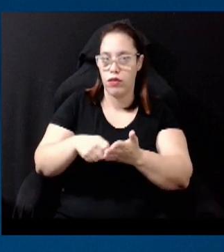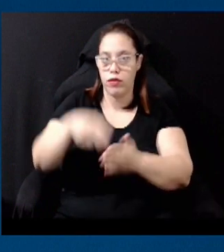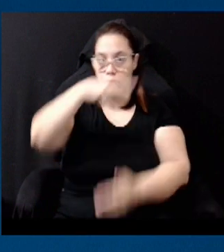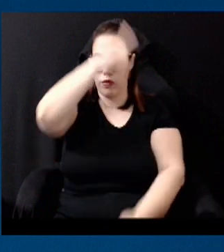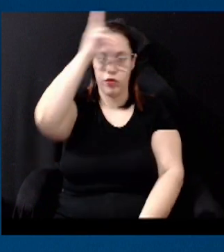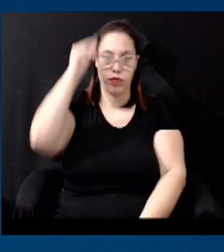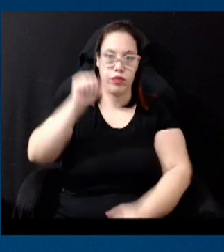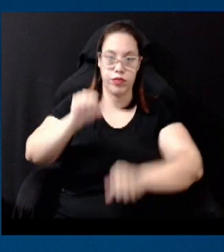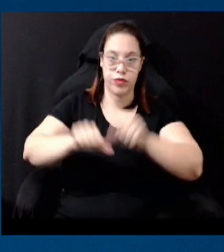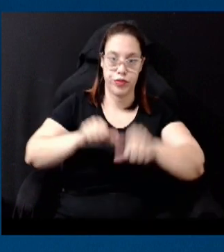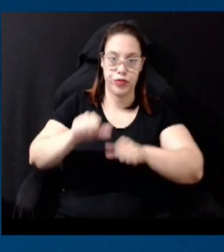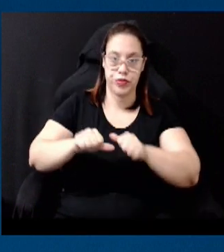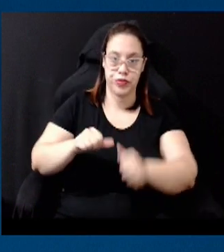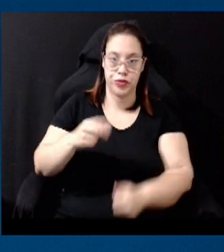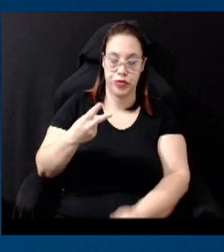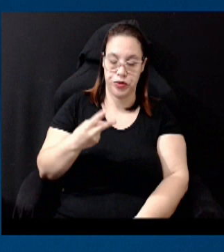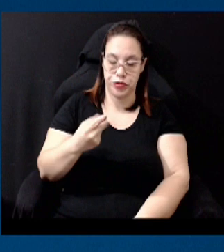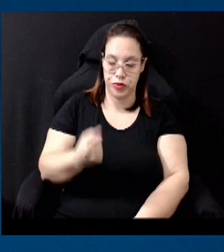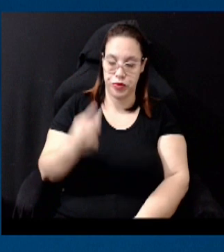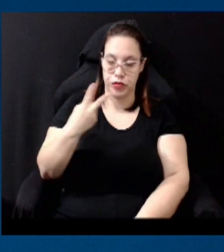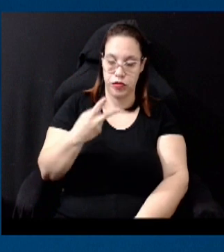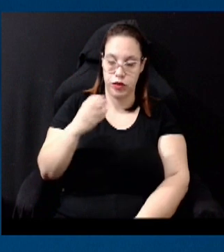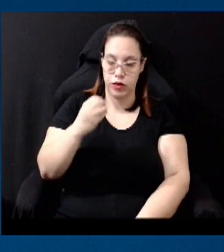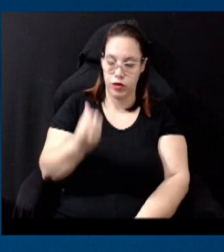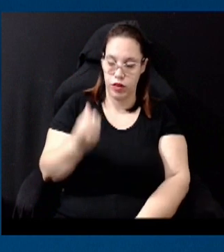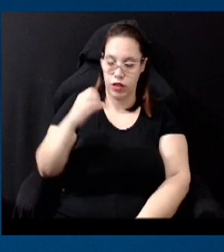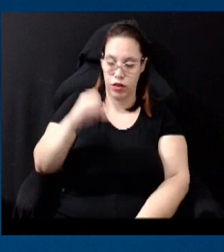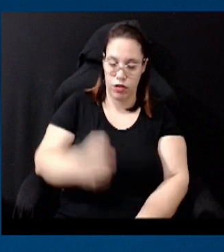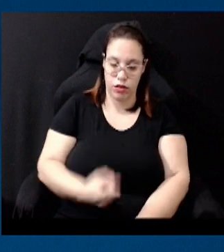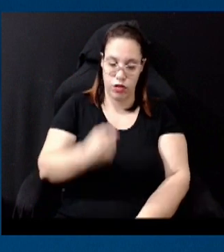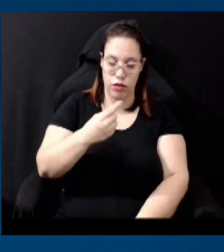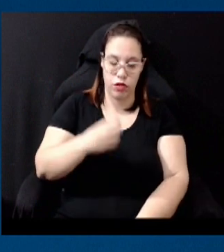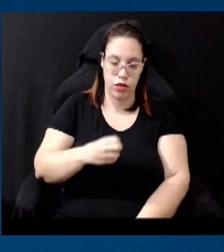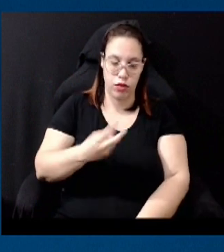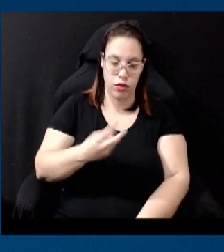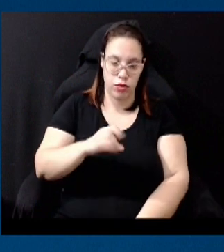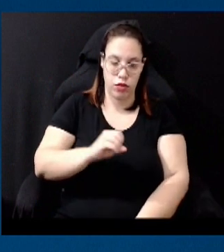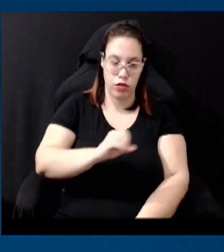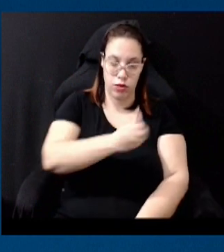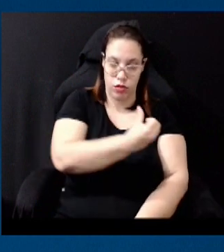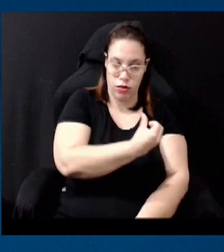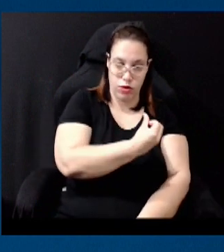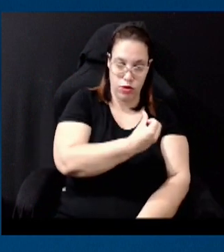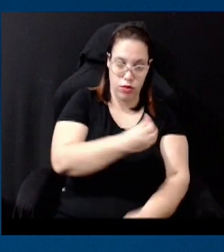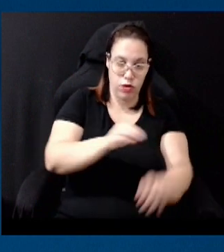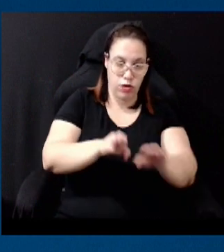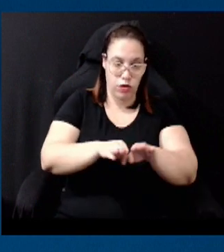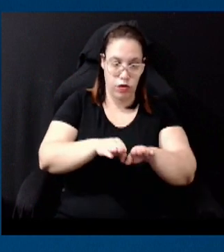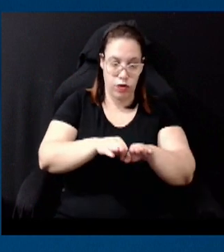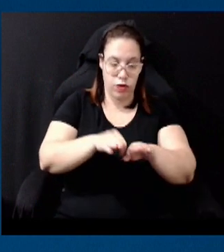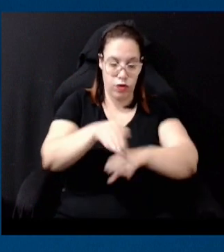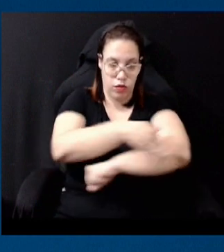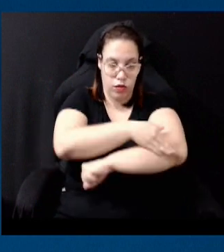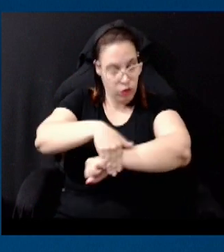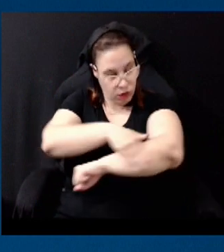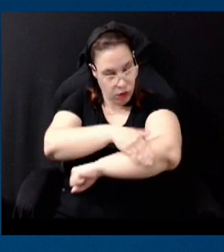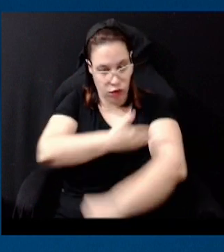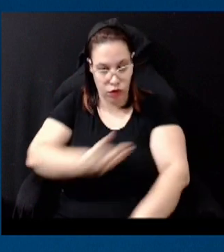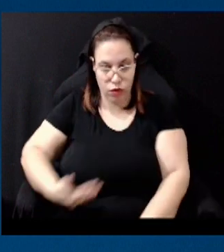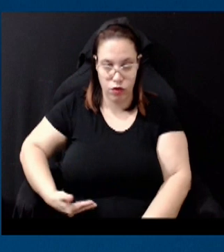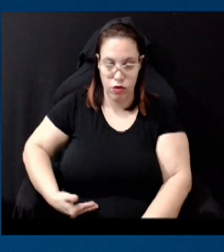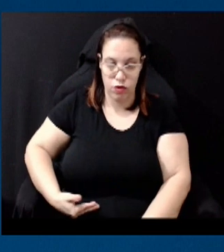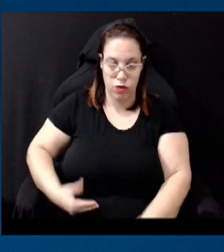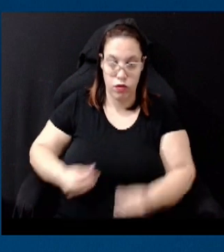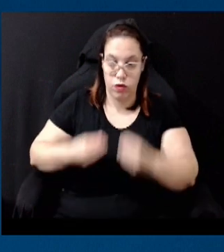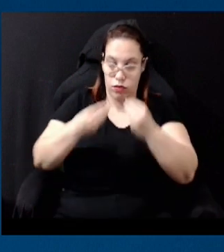Lei 12.691 de 2006, que denominou vias públicas no município de Campinas e restabelece